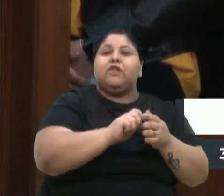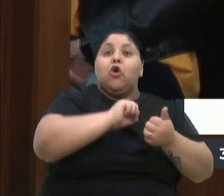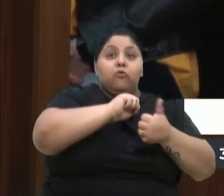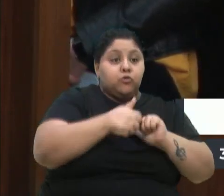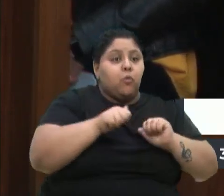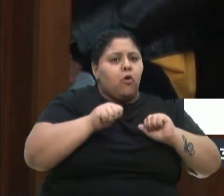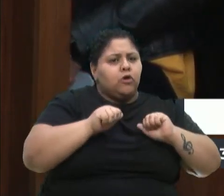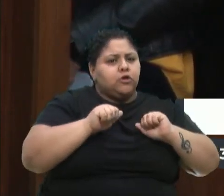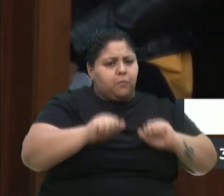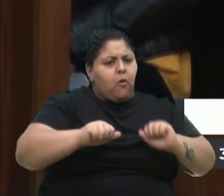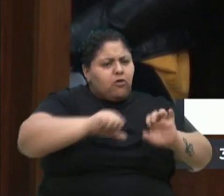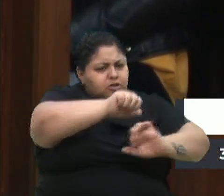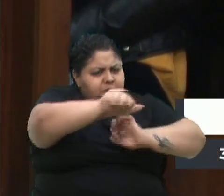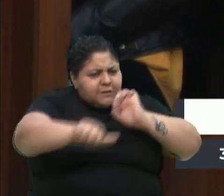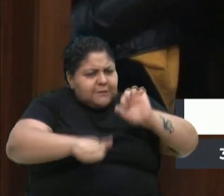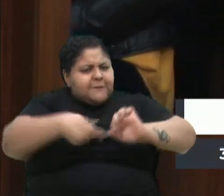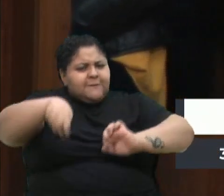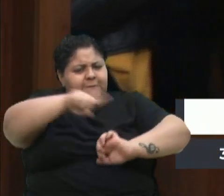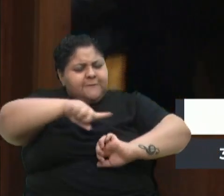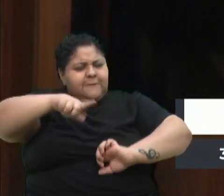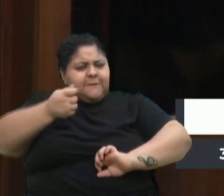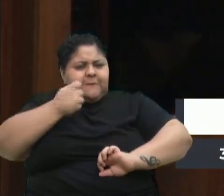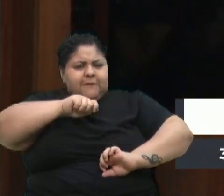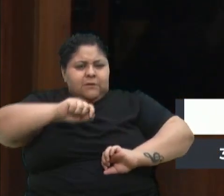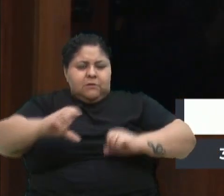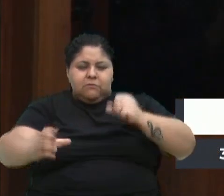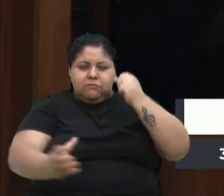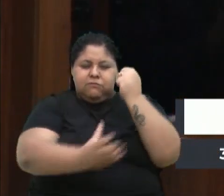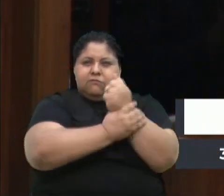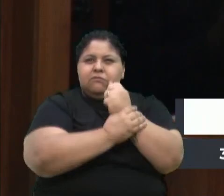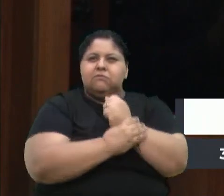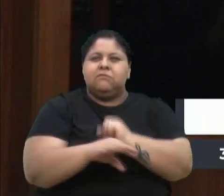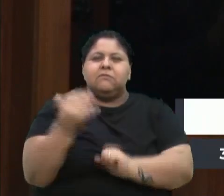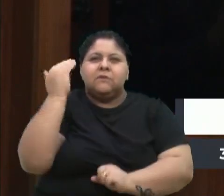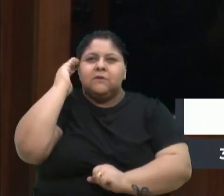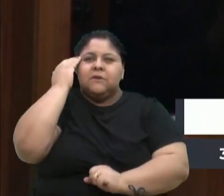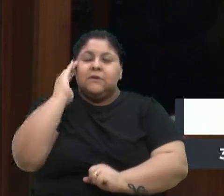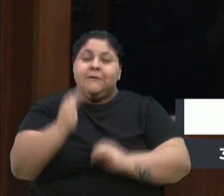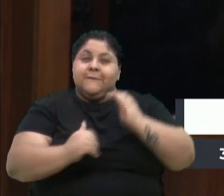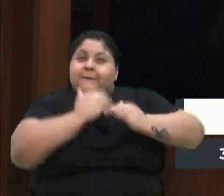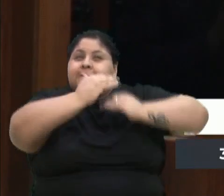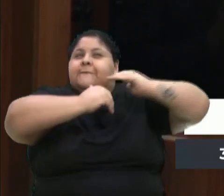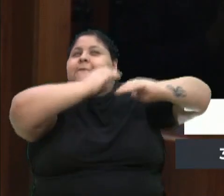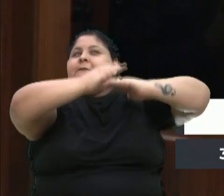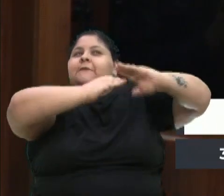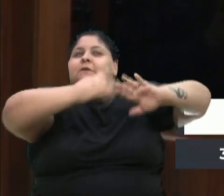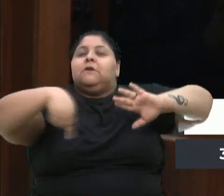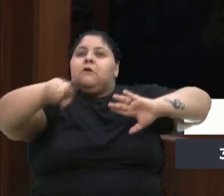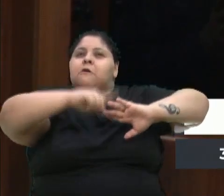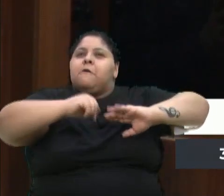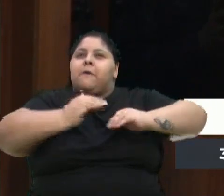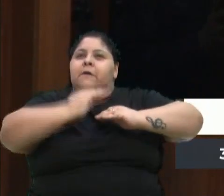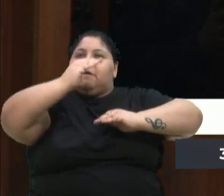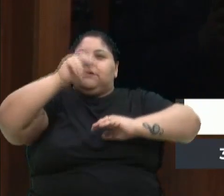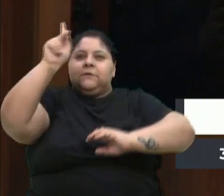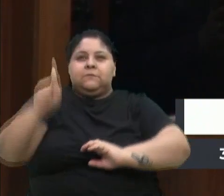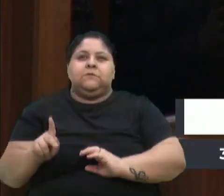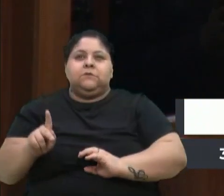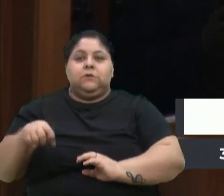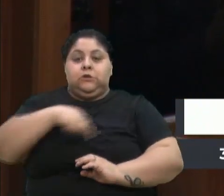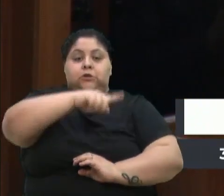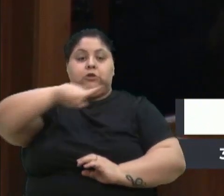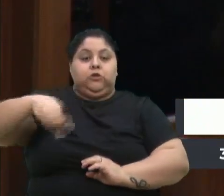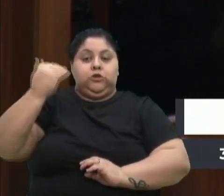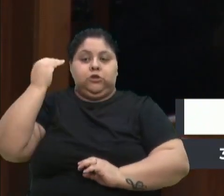transformador e precisamos fortalecer esse entendimento sempre e cada vez mais, para que mais ciclos de sucesso